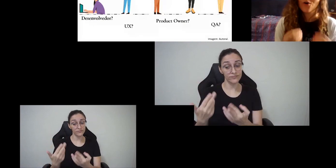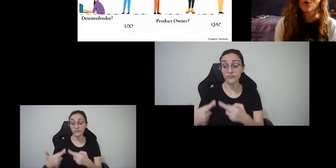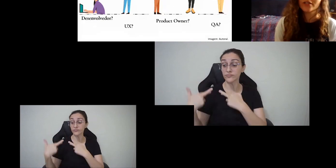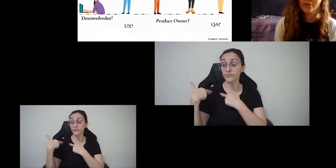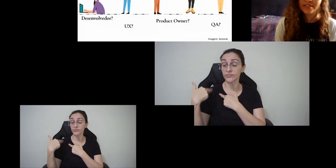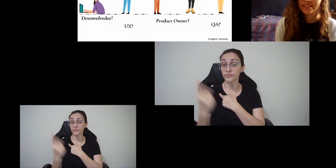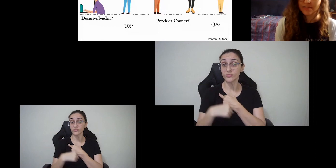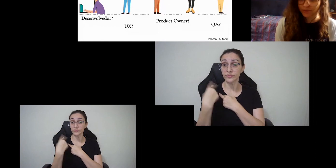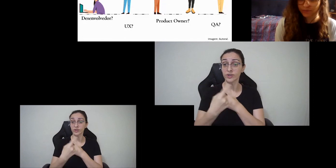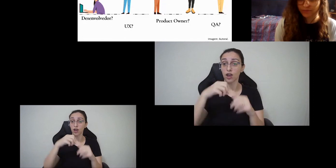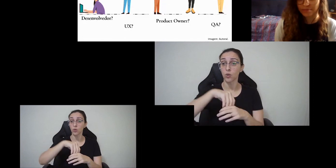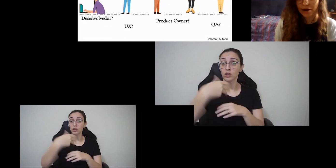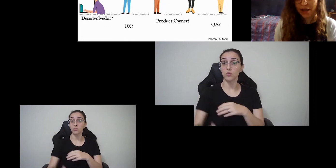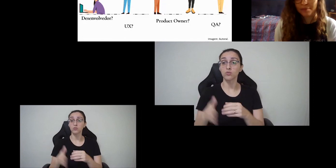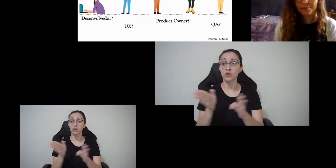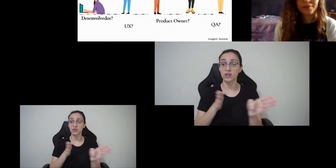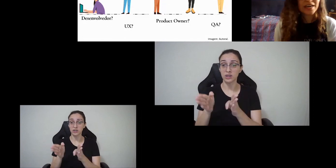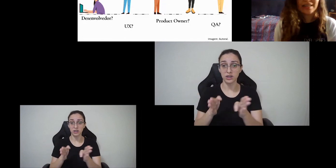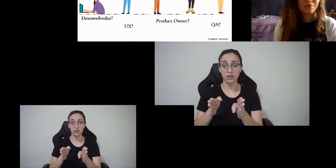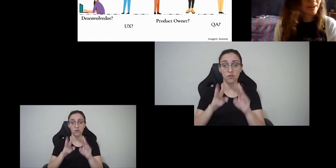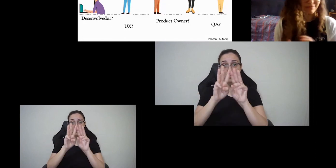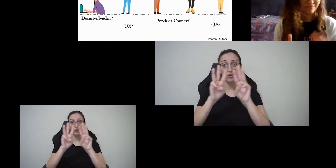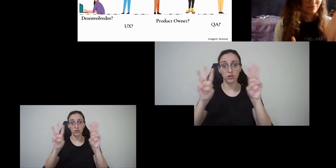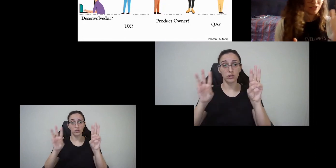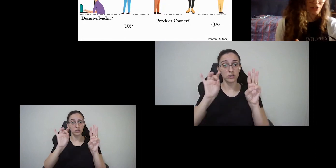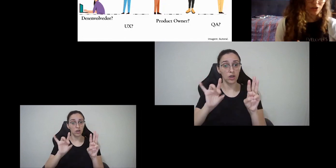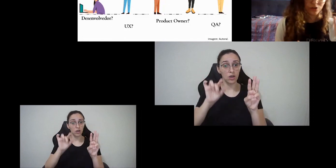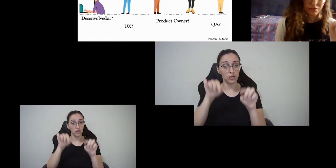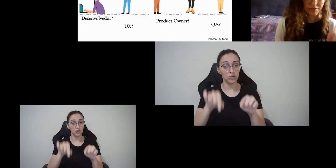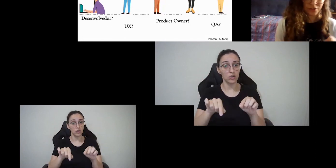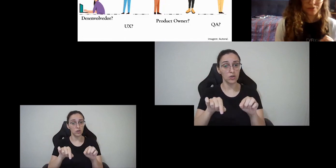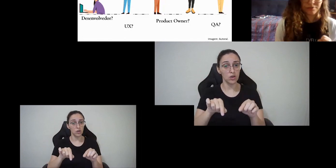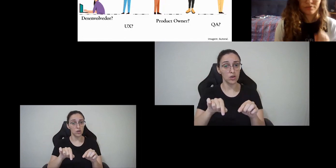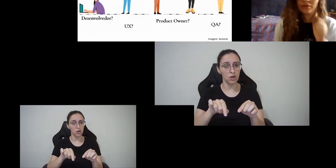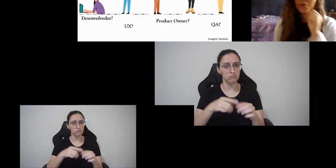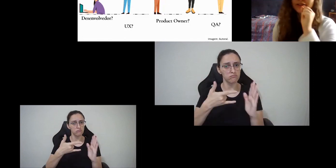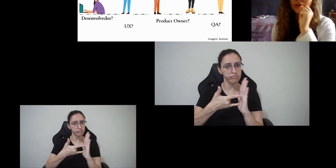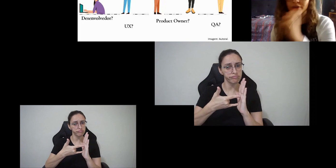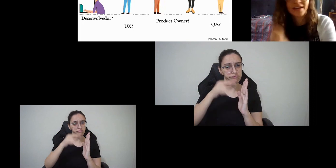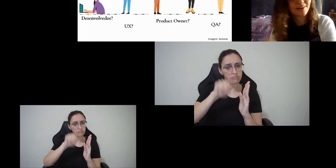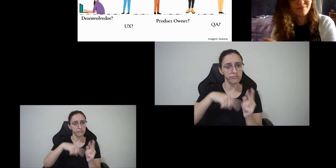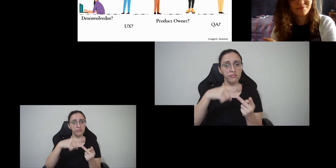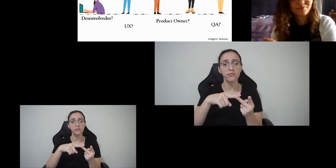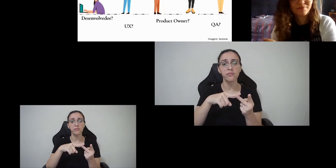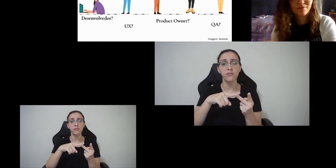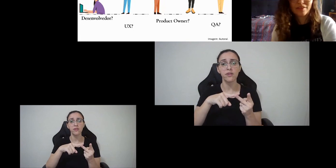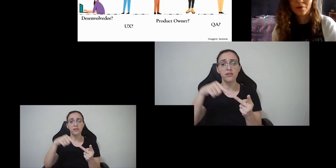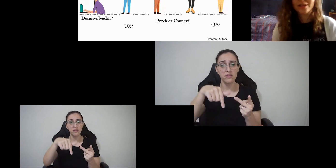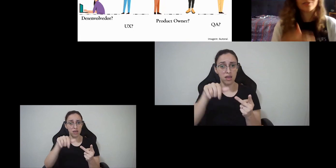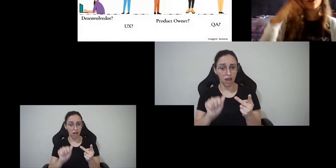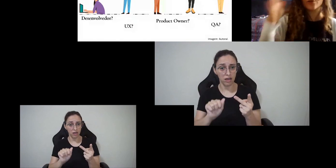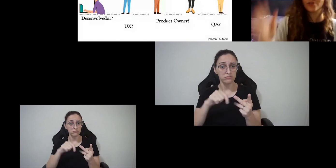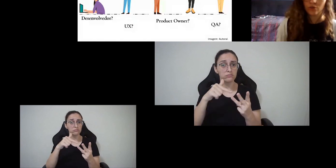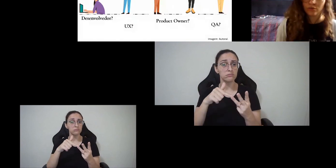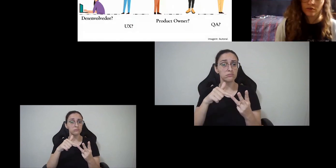de tornar um conteúdo acessível para a web não é só do desenvolvedor, não é só do QA, não